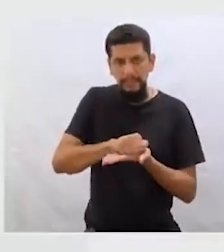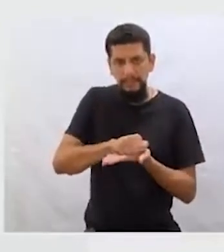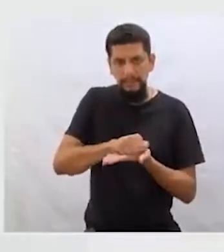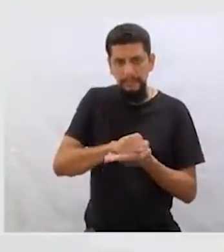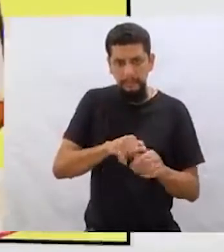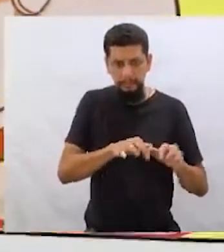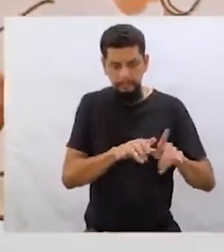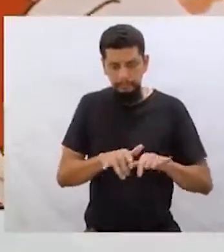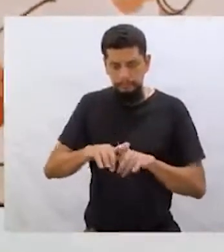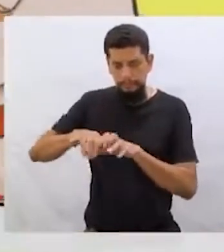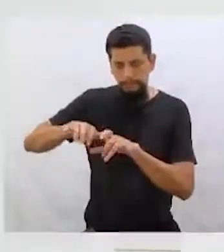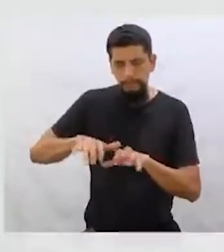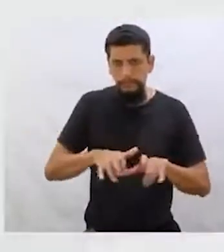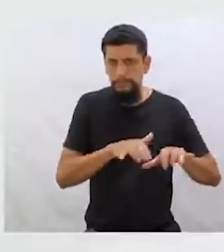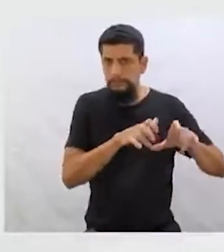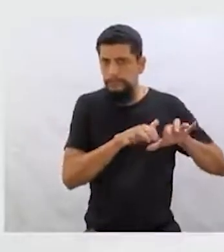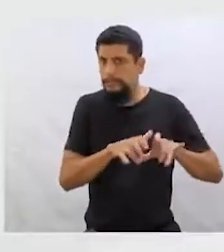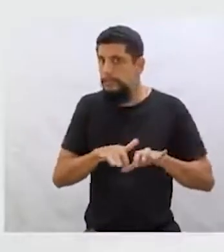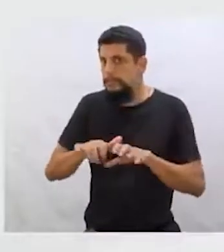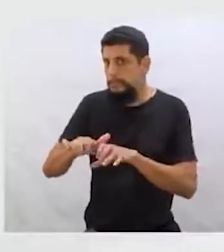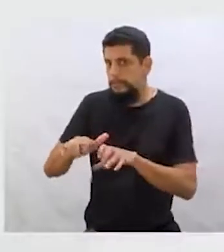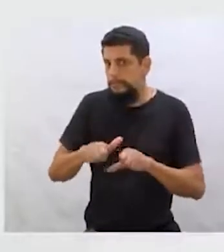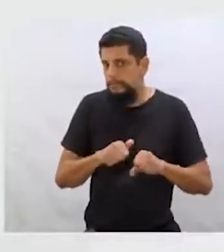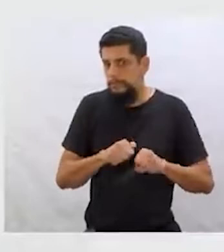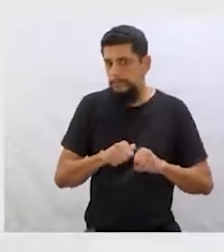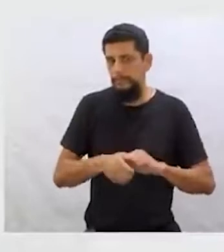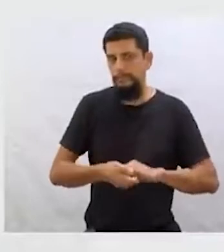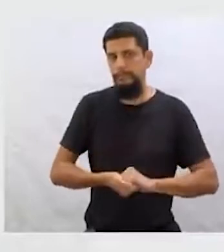Vamos tocar um piano?